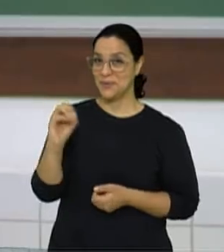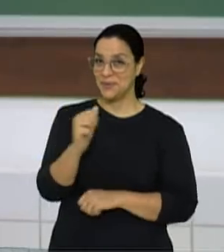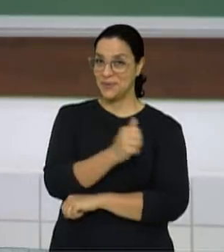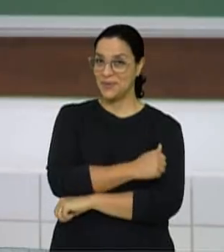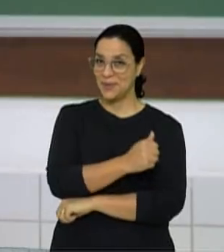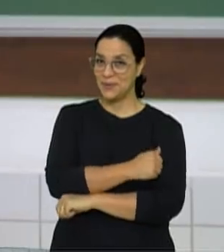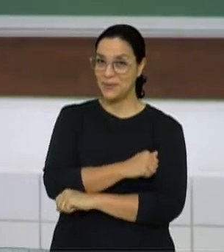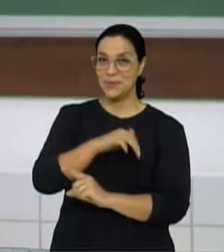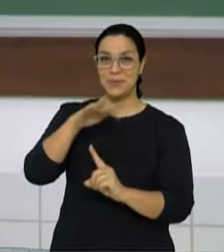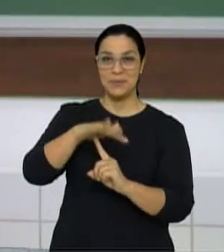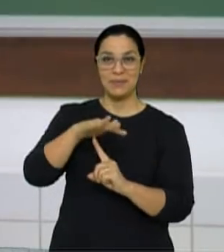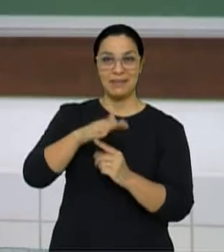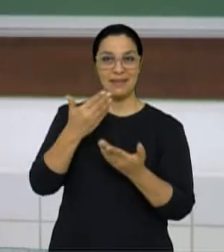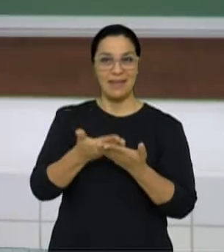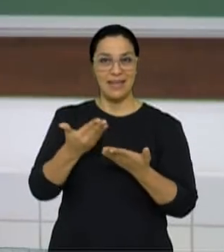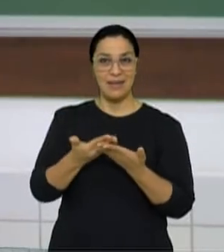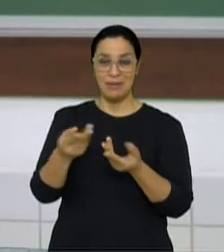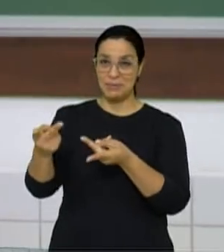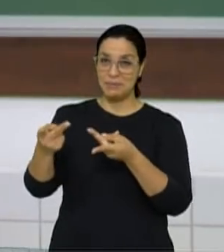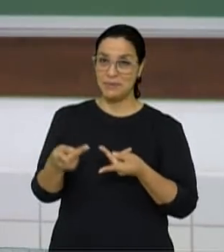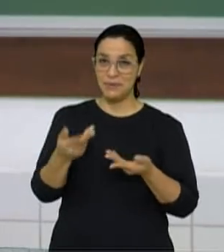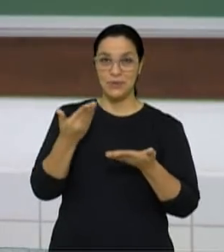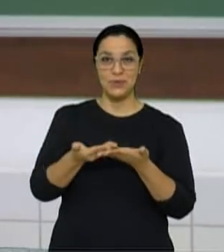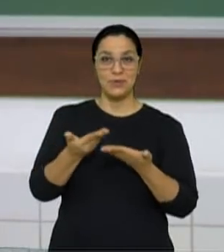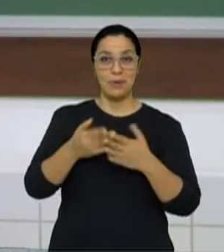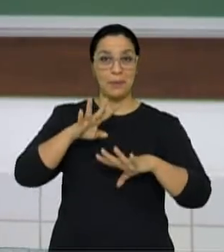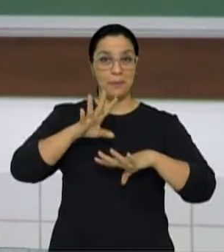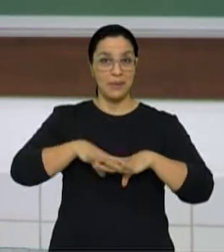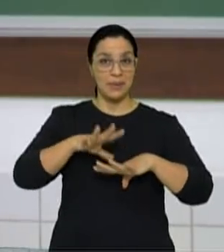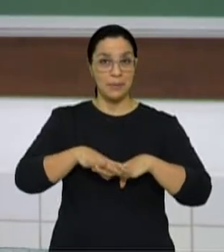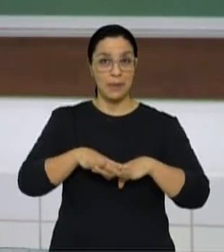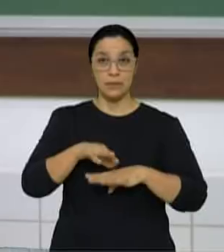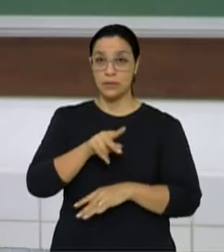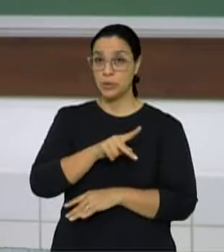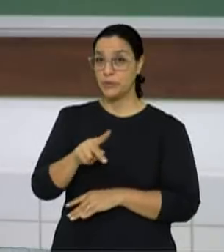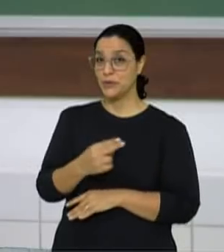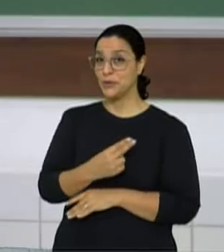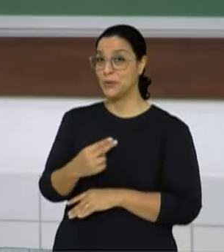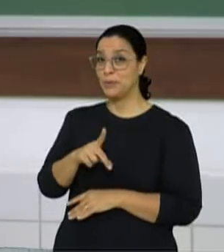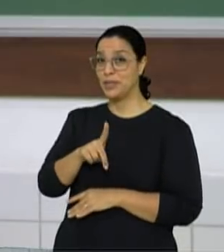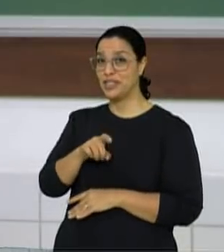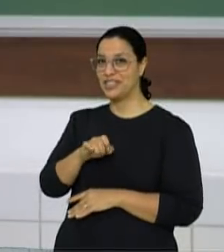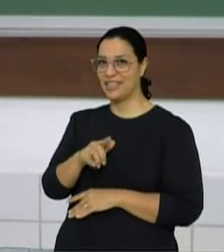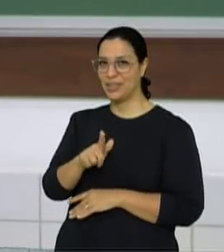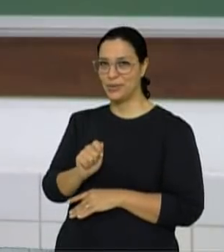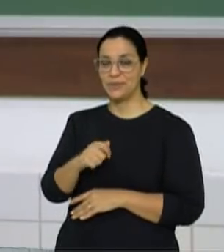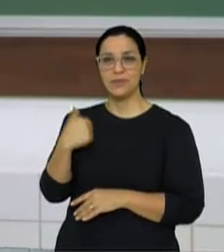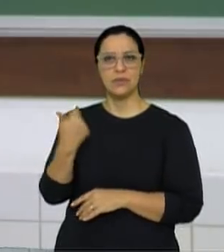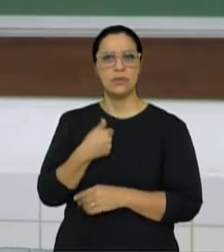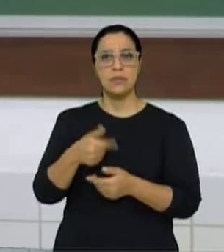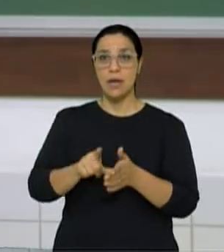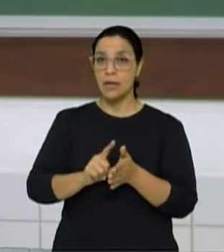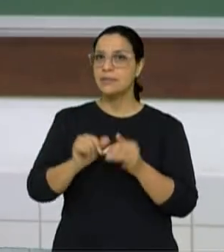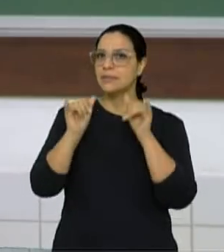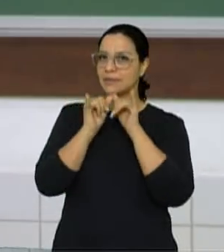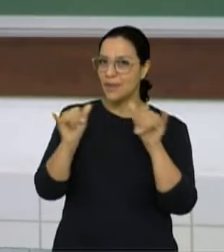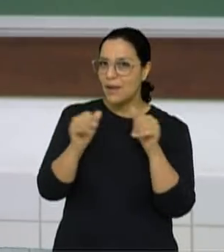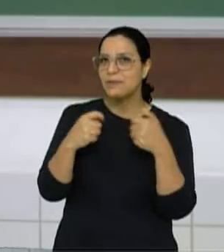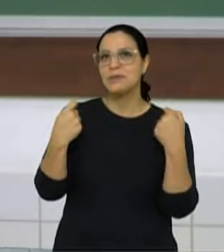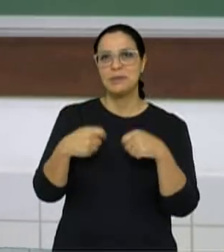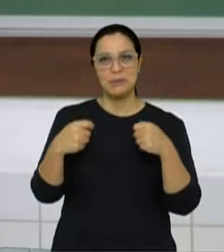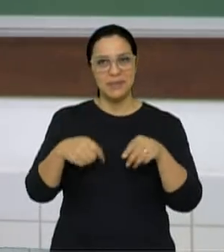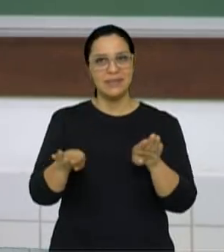Olá, alunos do Aula Paraná, bem-vindos a mais uma aula de matemática e eu sou o professor Diego Boing. Só que antes da nossa aula, nós temos os